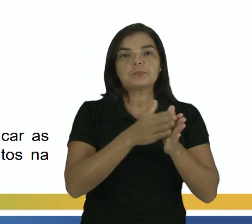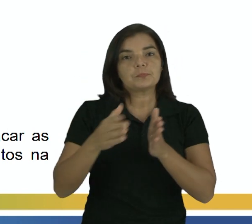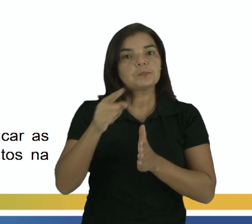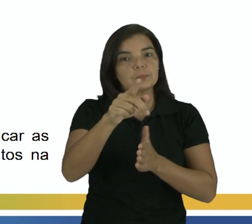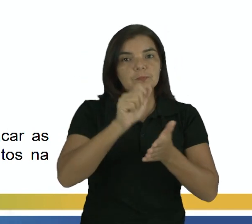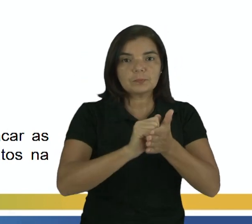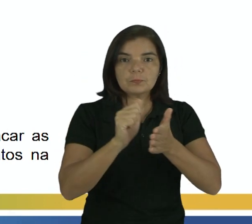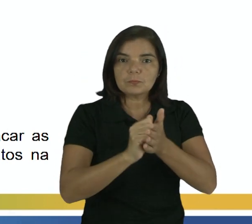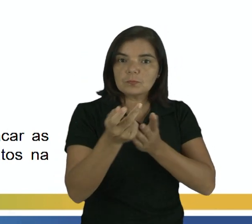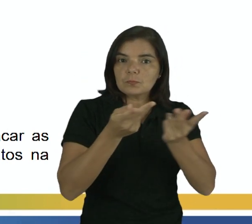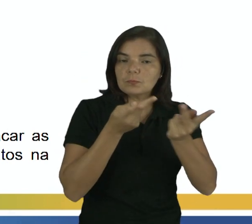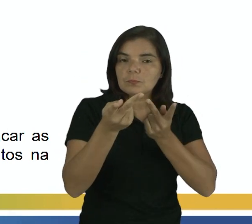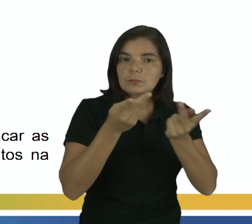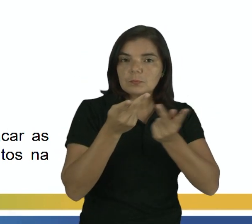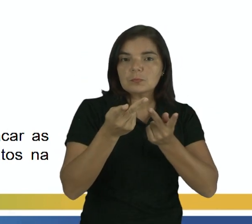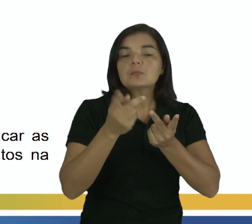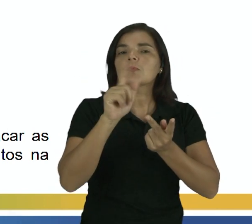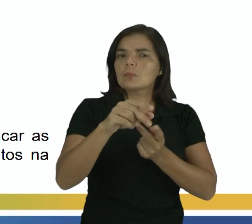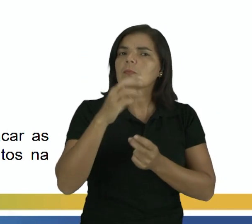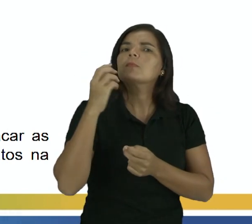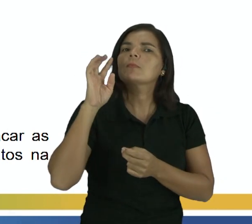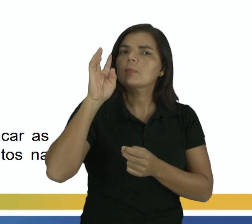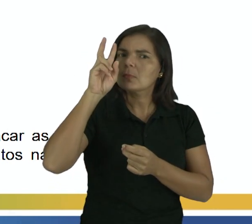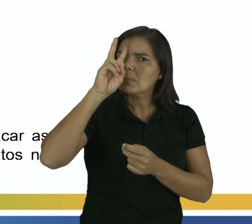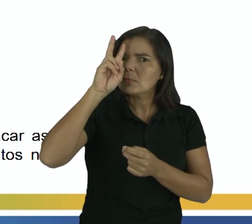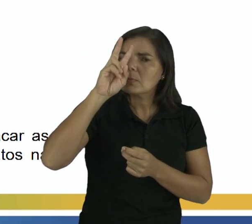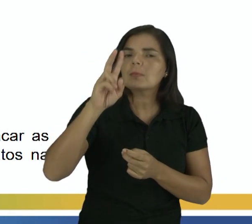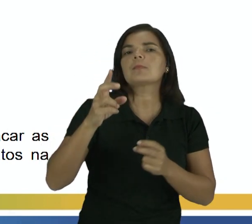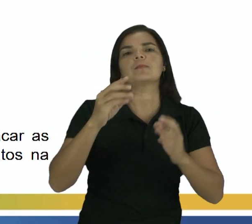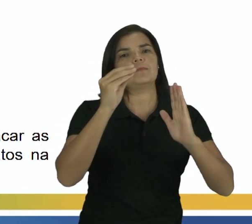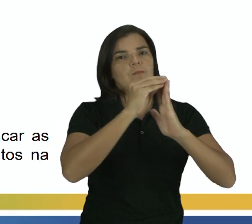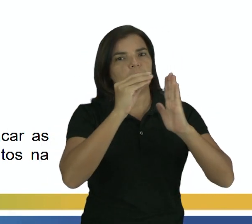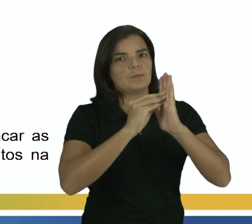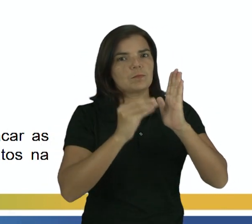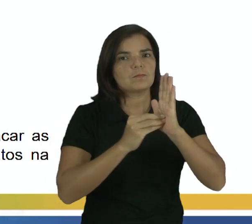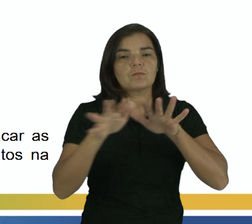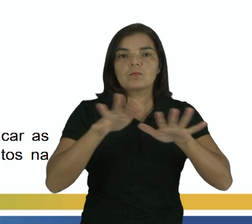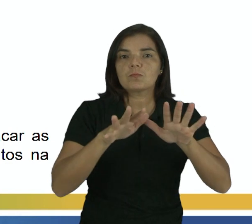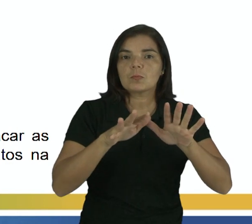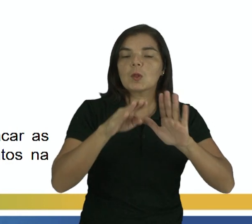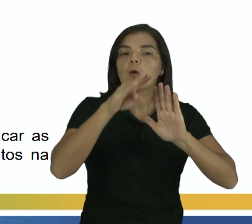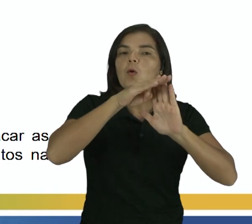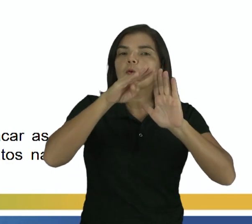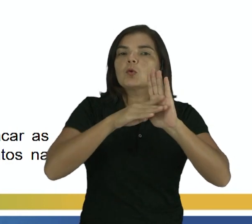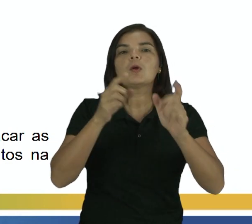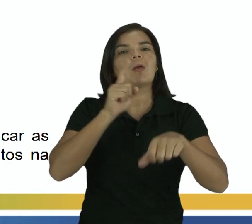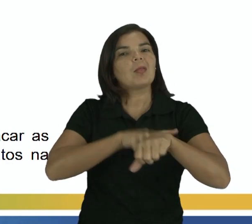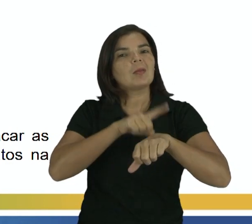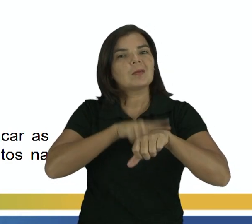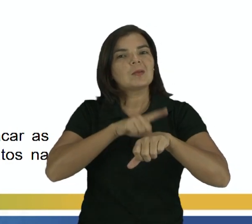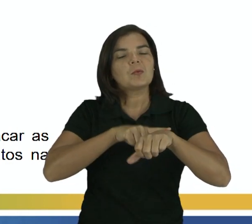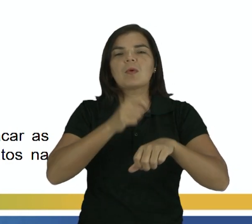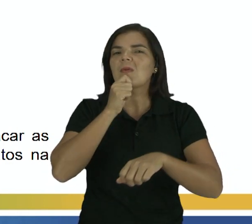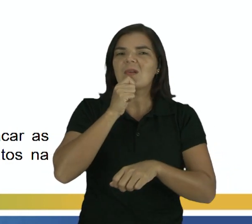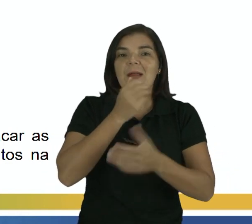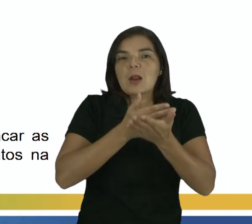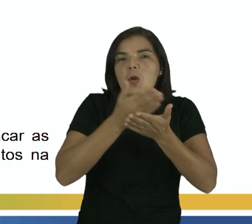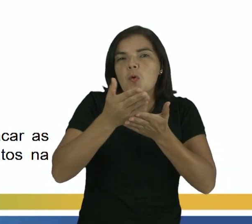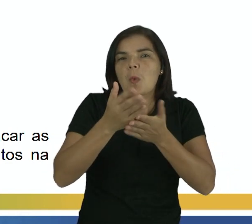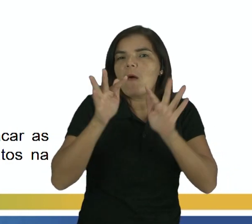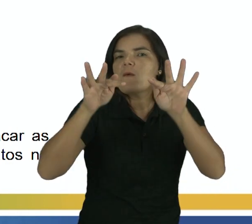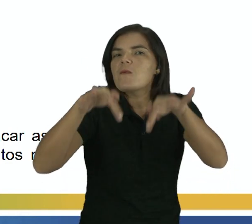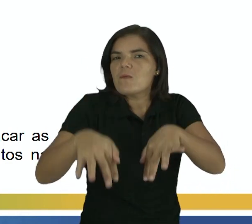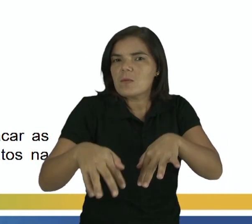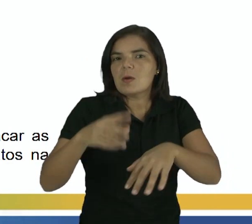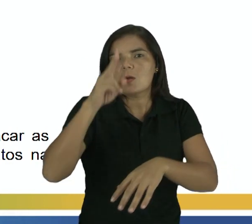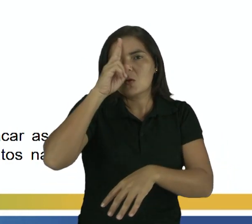você vai fazer do planejamento, é interessante destacar ações em ordem cronológica. Não adianta você começar lá pelo